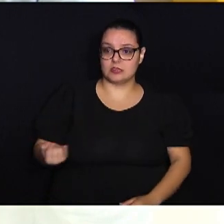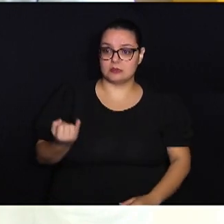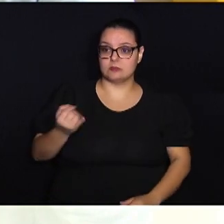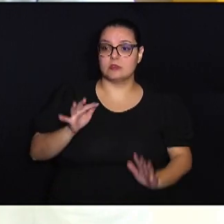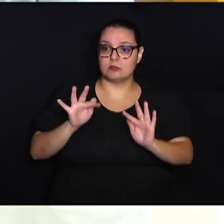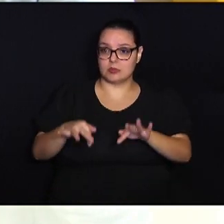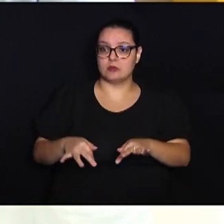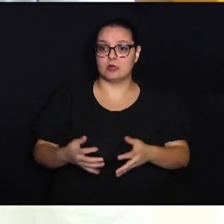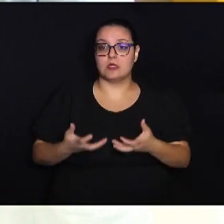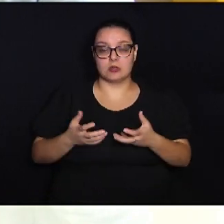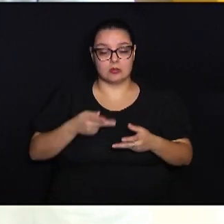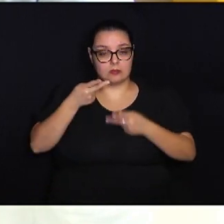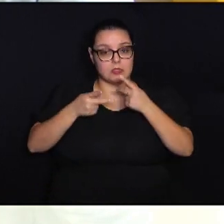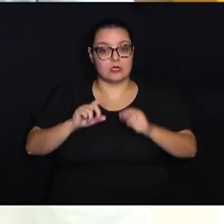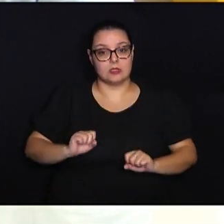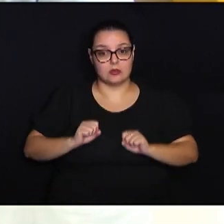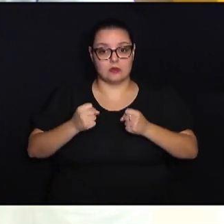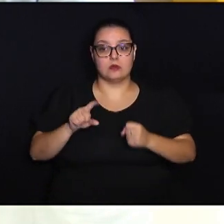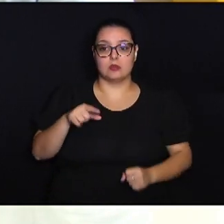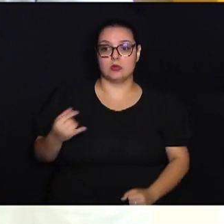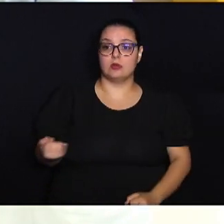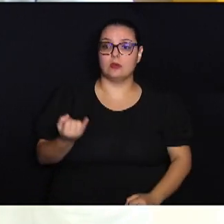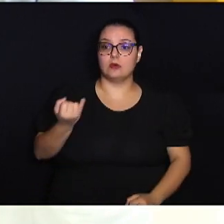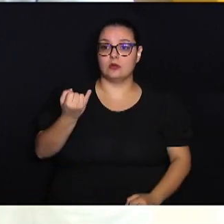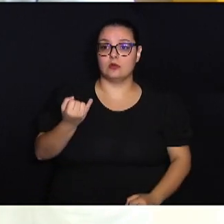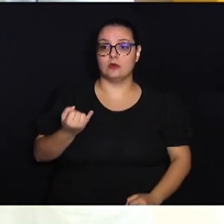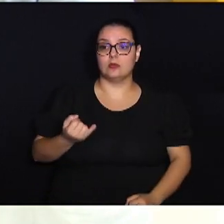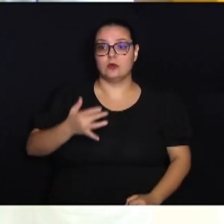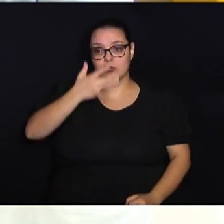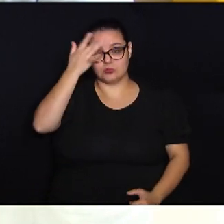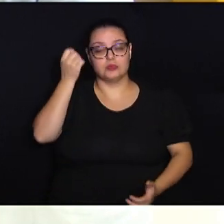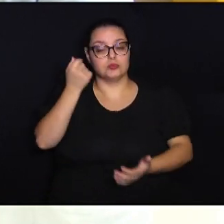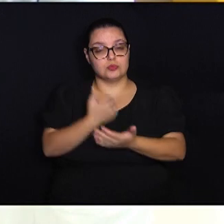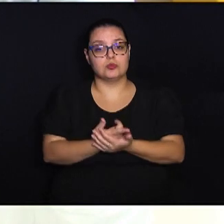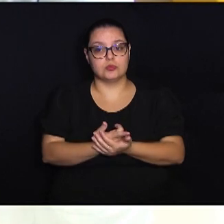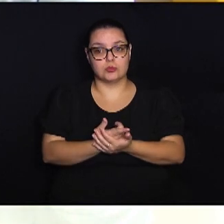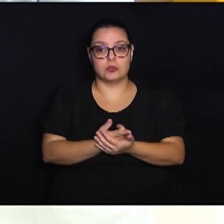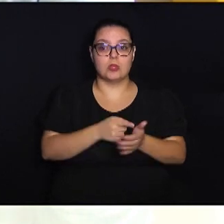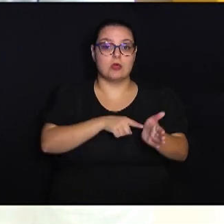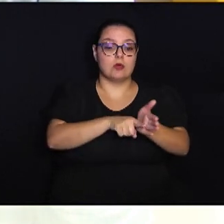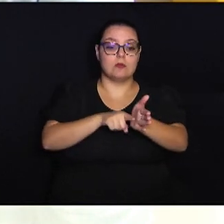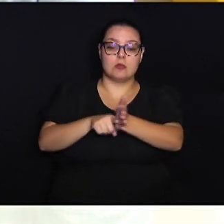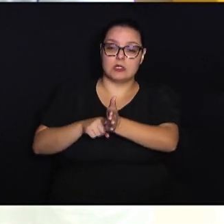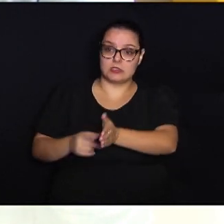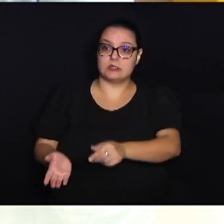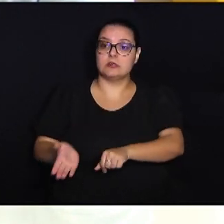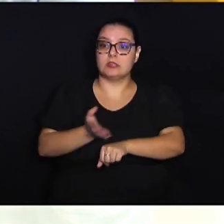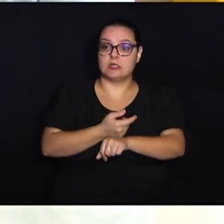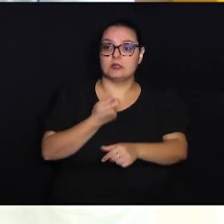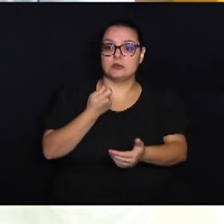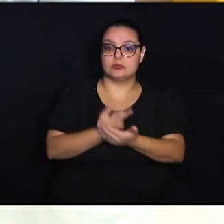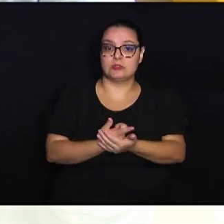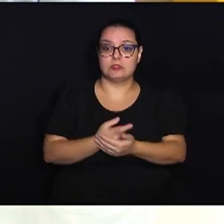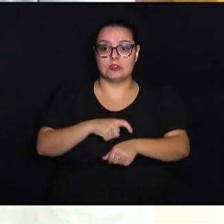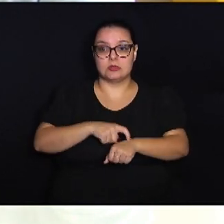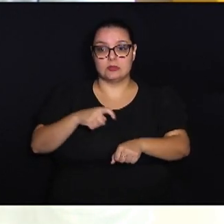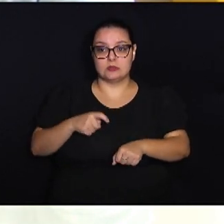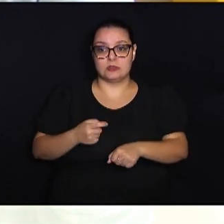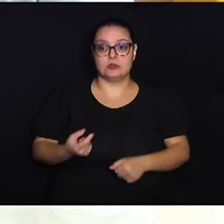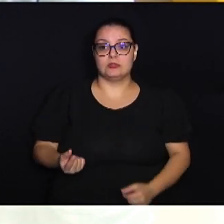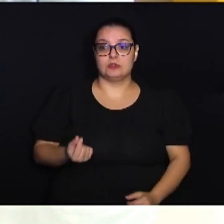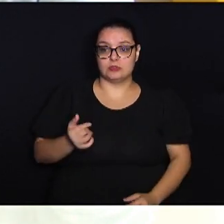no Rio Grande do Sul. Como o Rio Grande do Sul é um grande produtor de comida, sobretudo arroz, então muito provavelmente isso